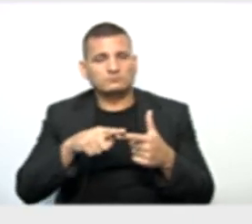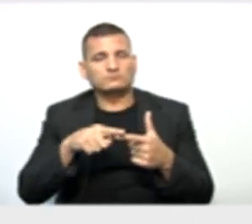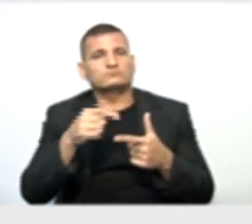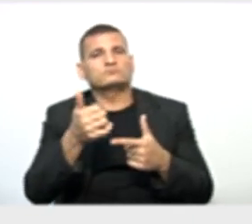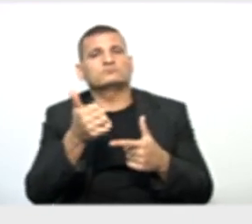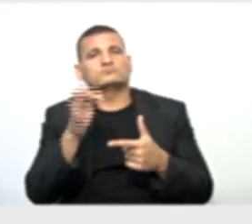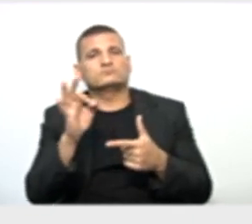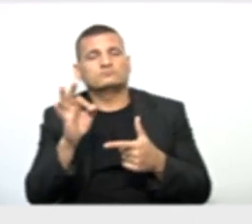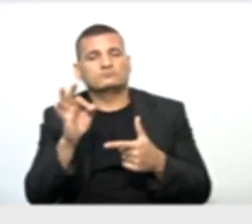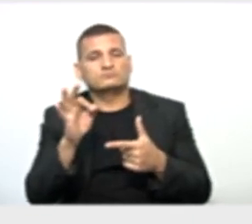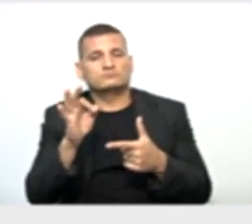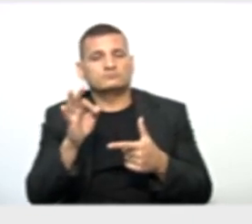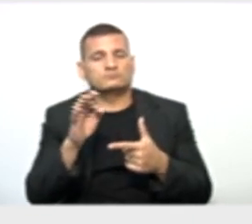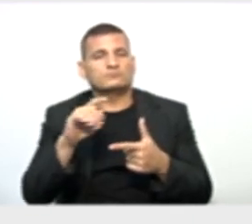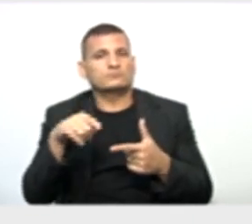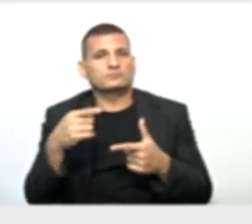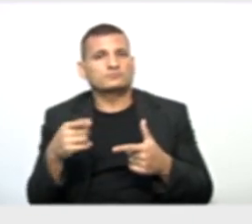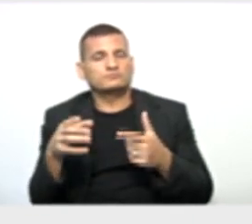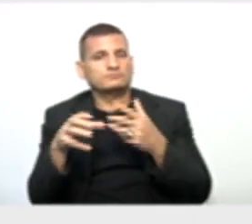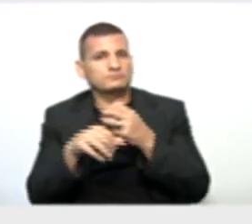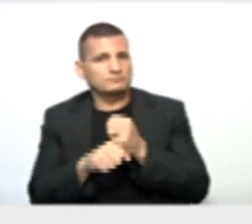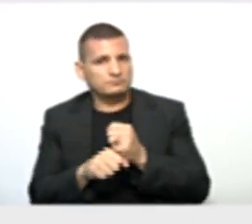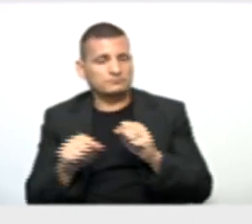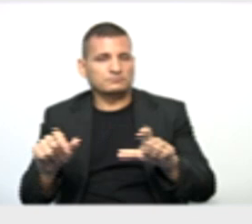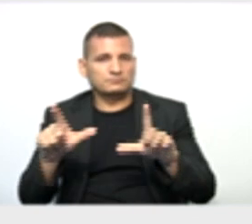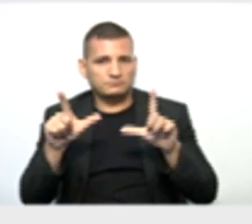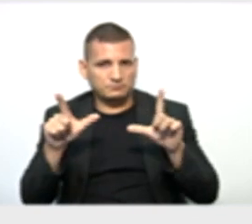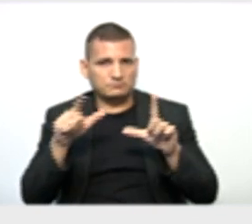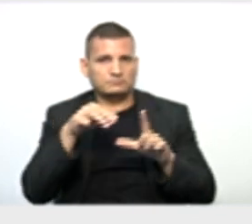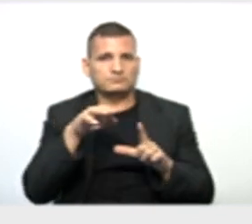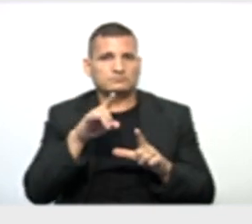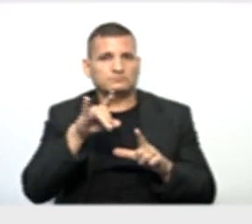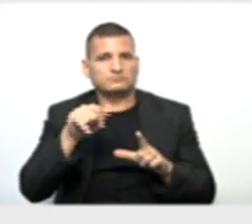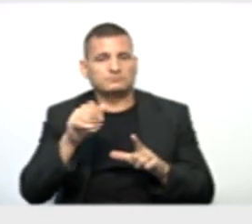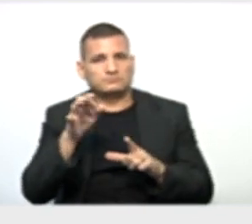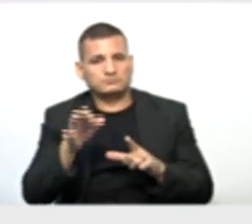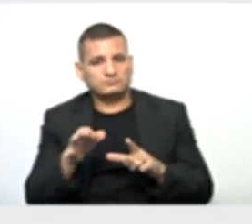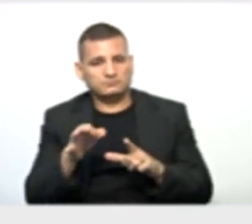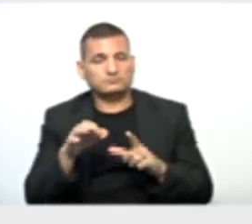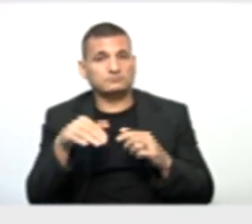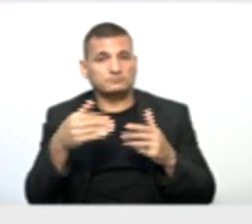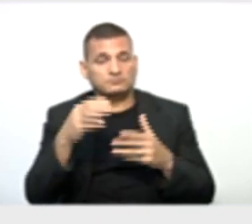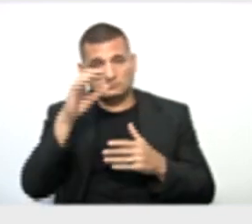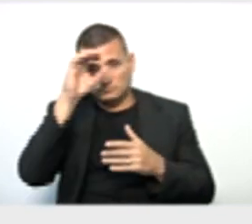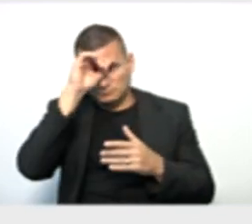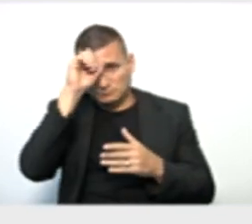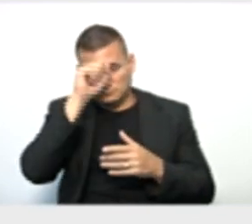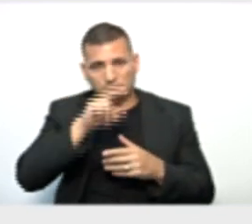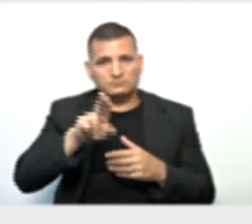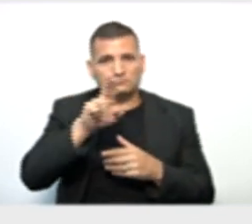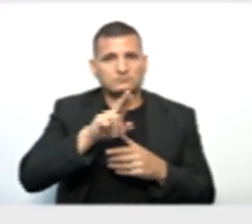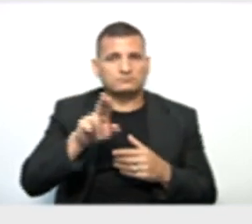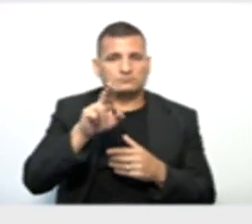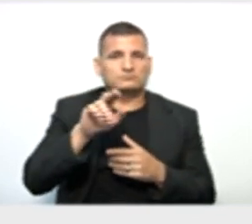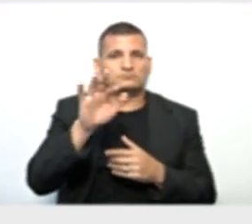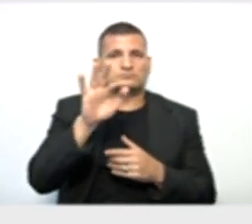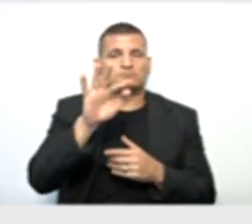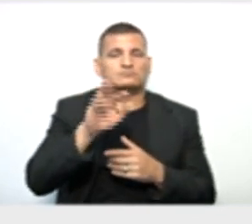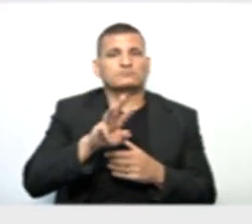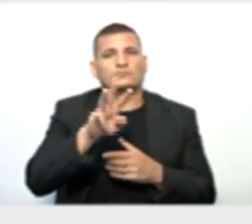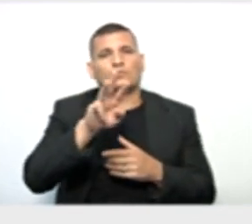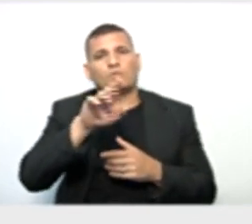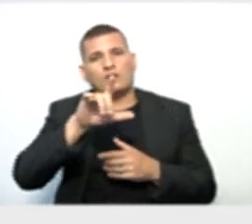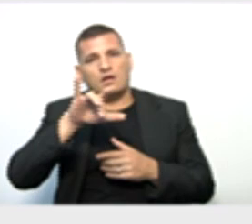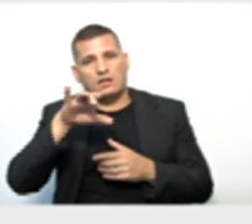essa soma por 10 e depois ele imprime a média, certo? Então, aprendemos a utilizar o comando while